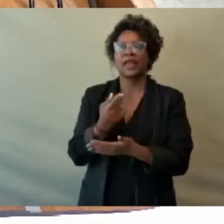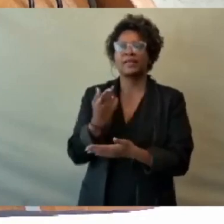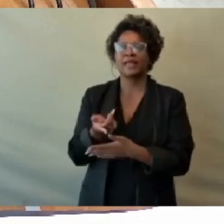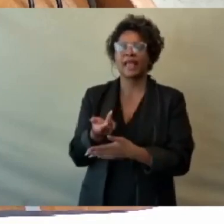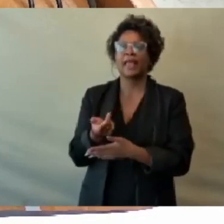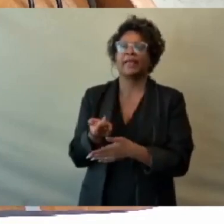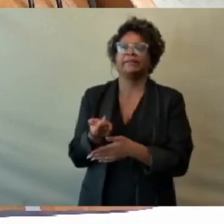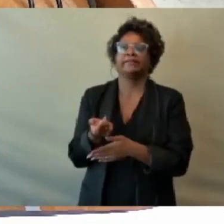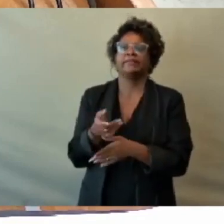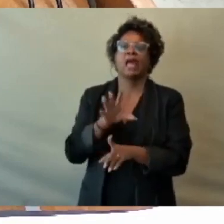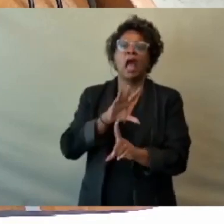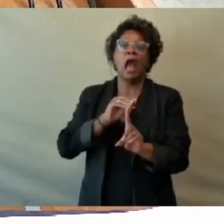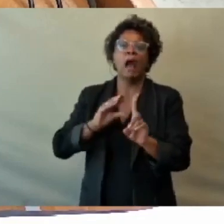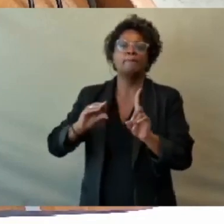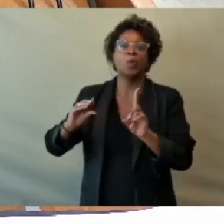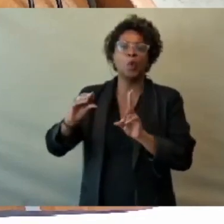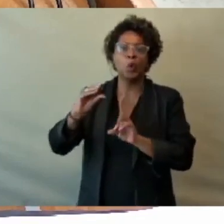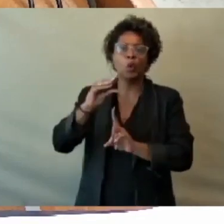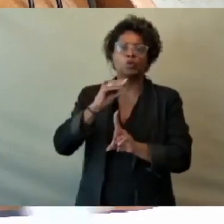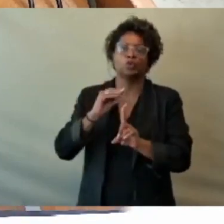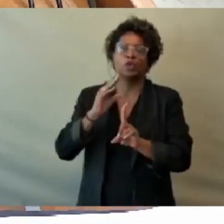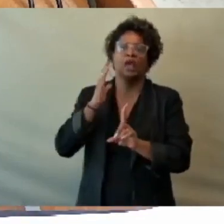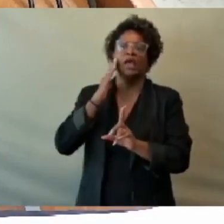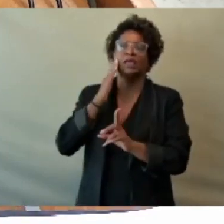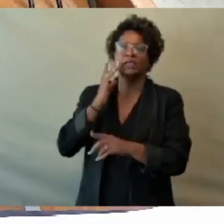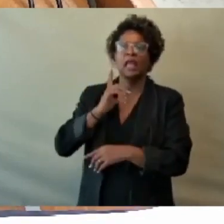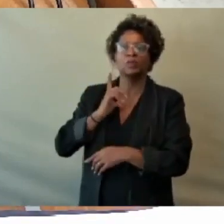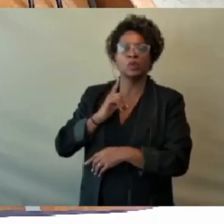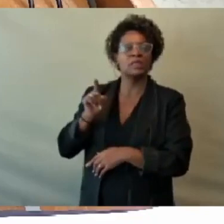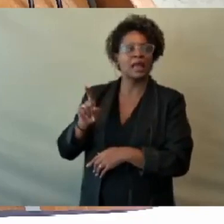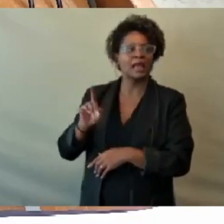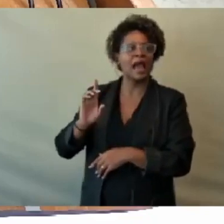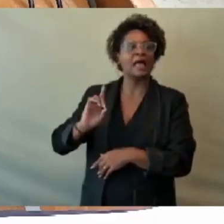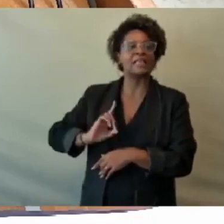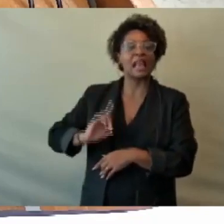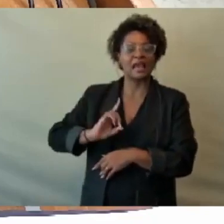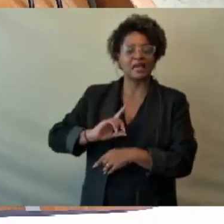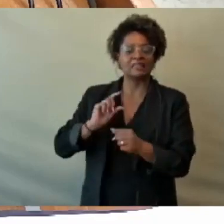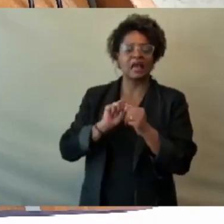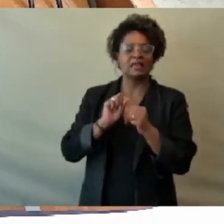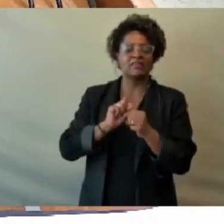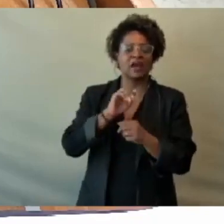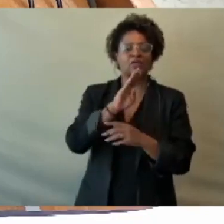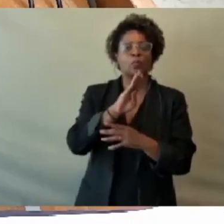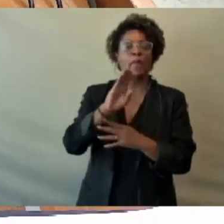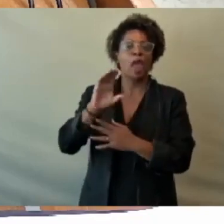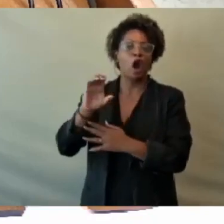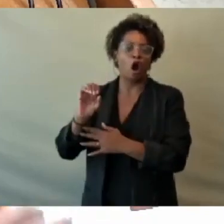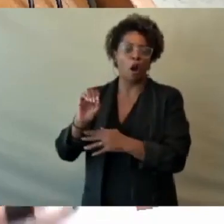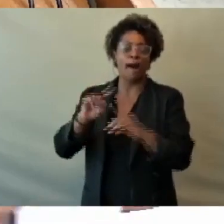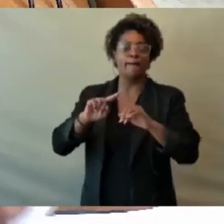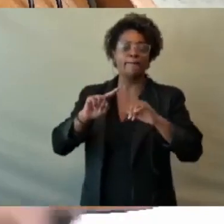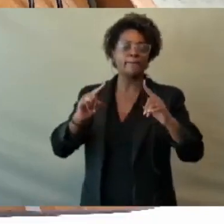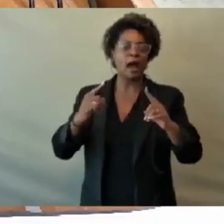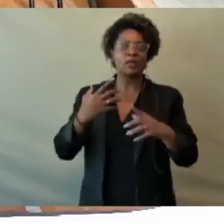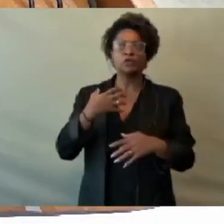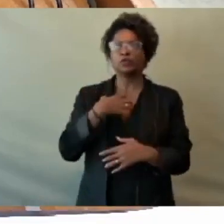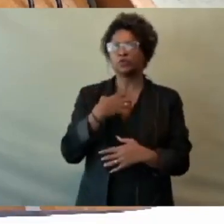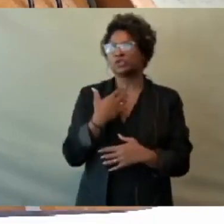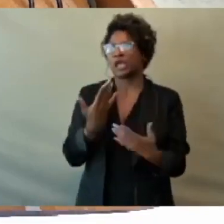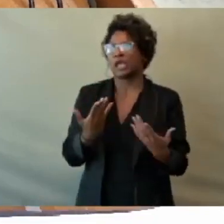causa de um boletim de ocorrência mas de uma maneira vamos dizer assim mais administrativa